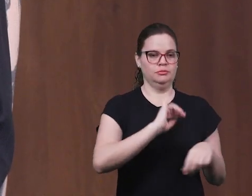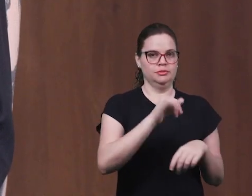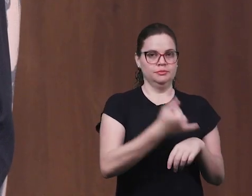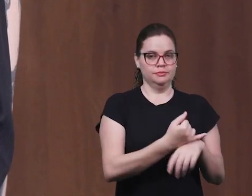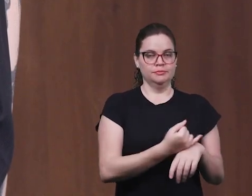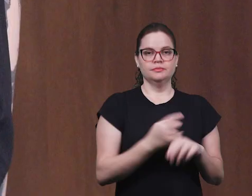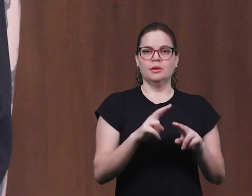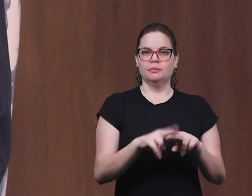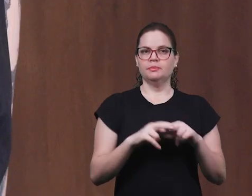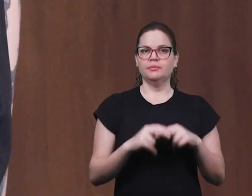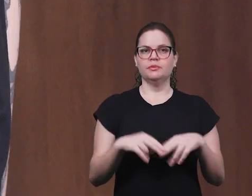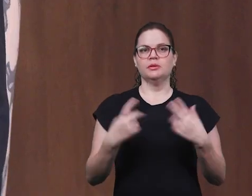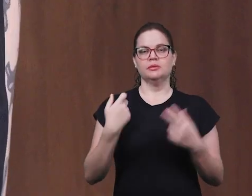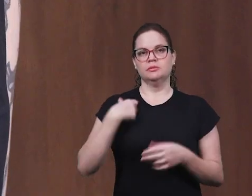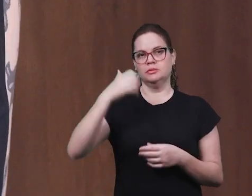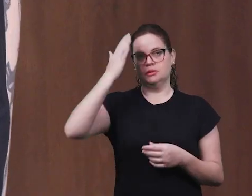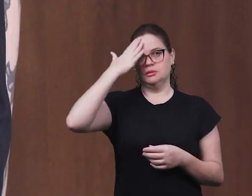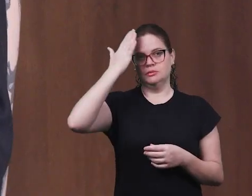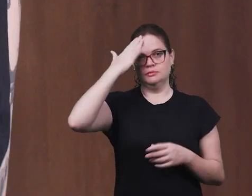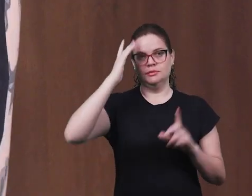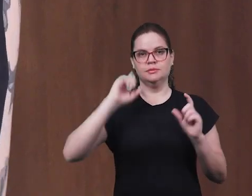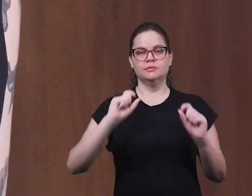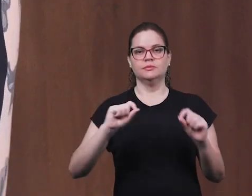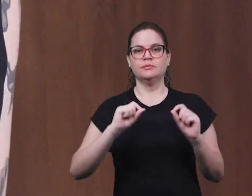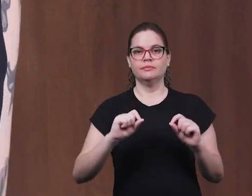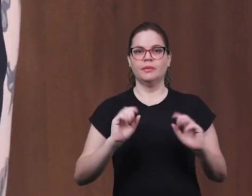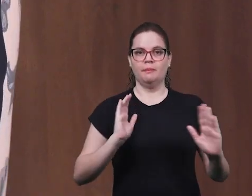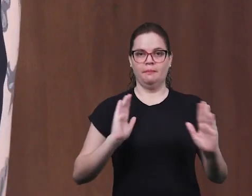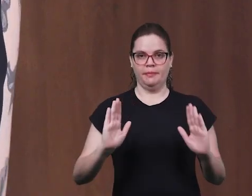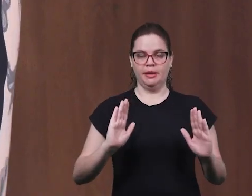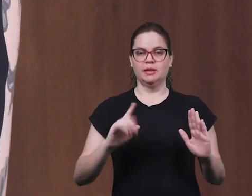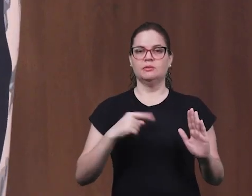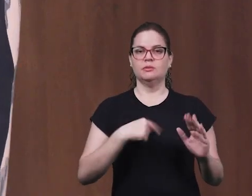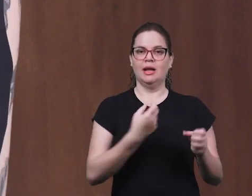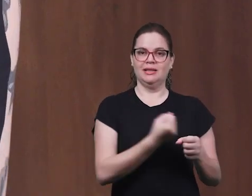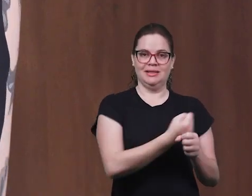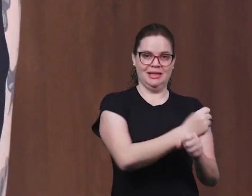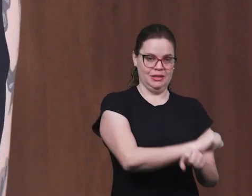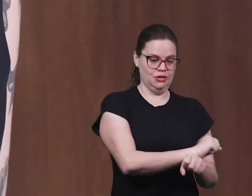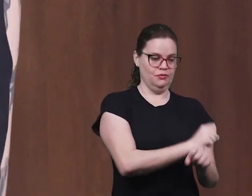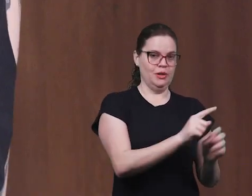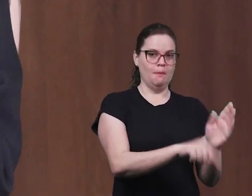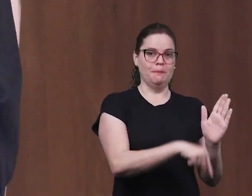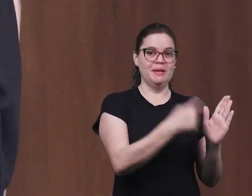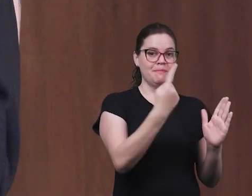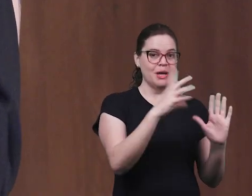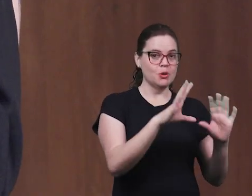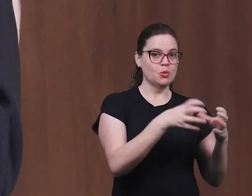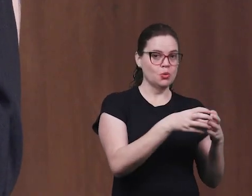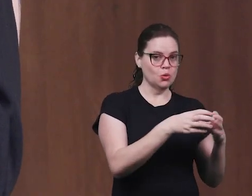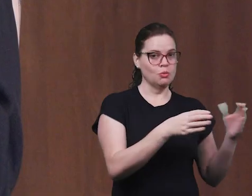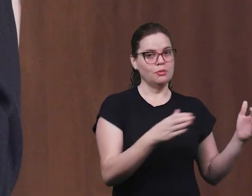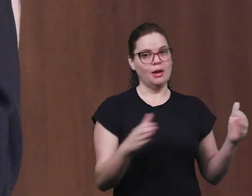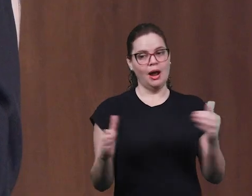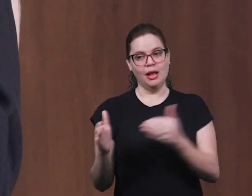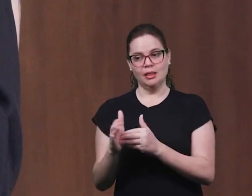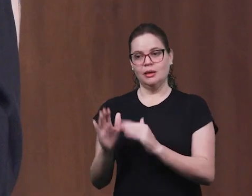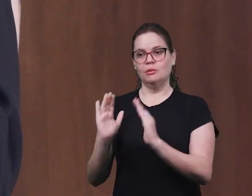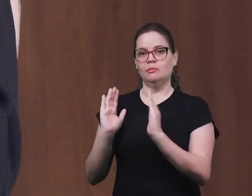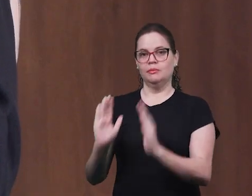com muita fundamentação, é que o cativeiro se dá da primeira leva até a ordem de